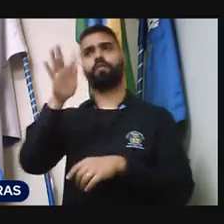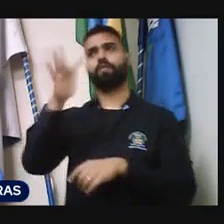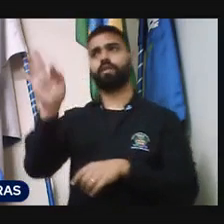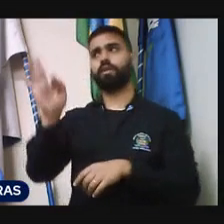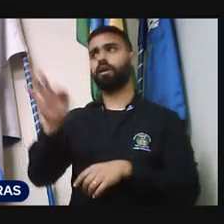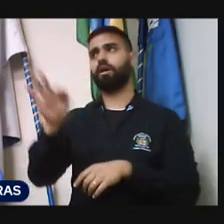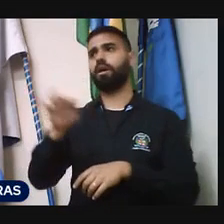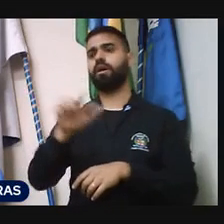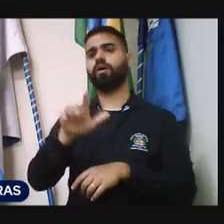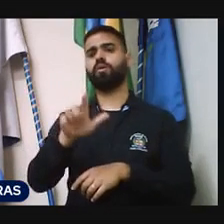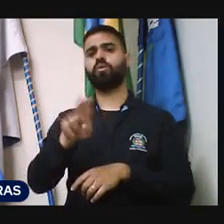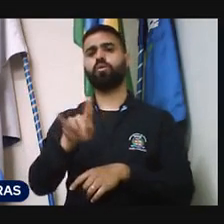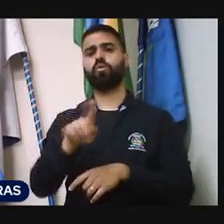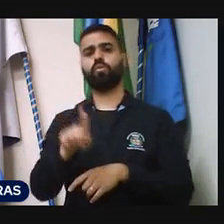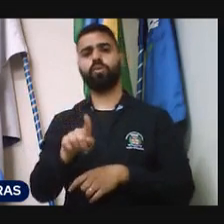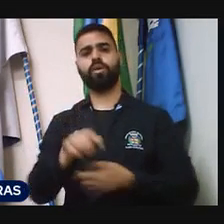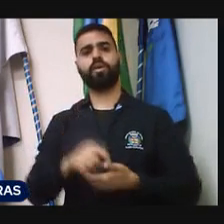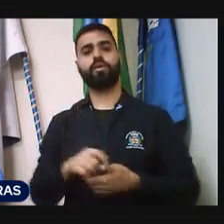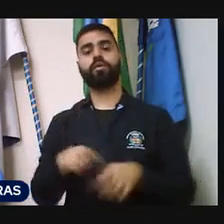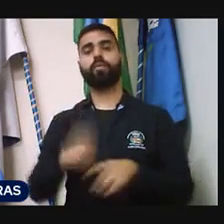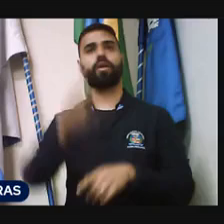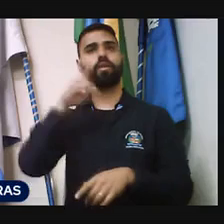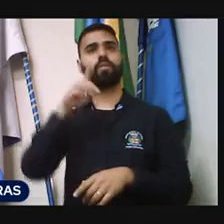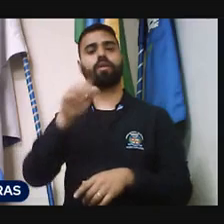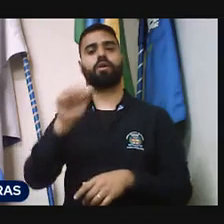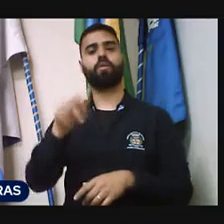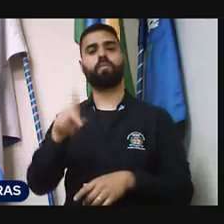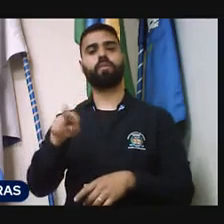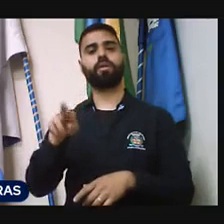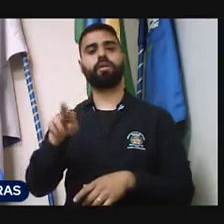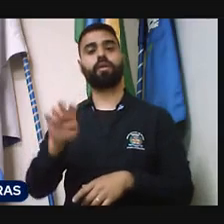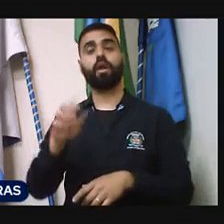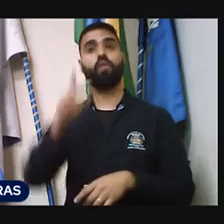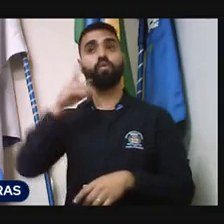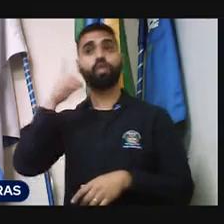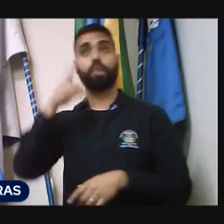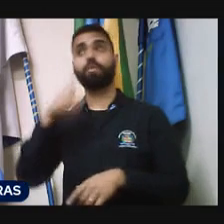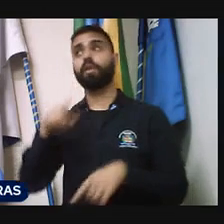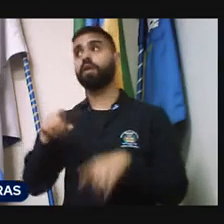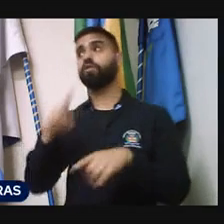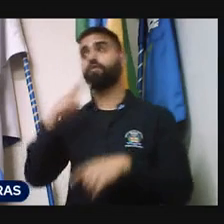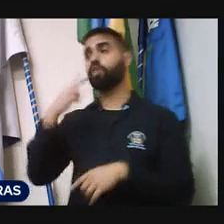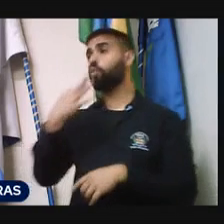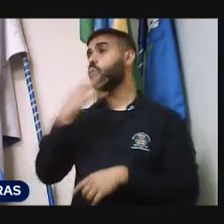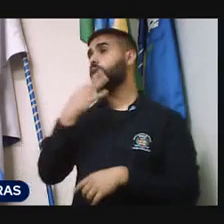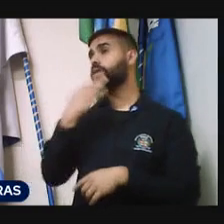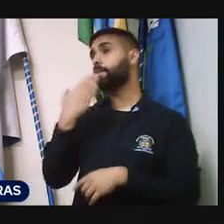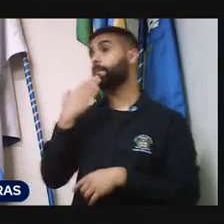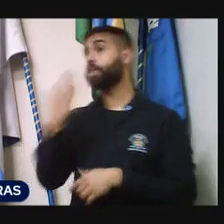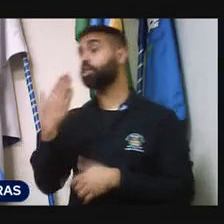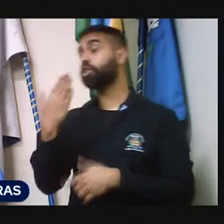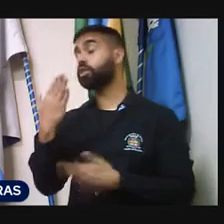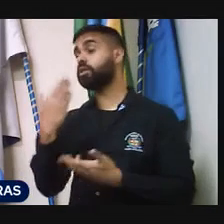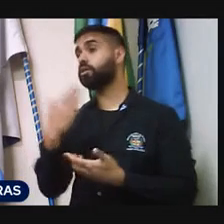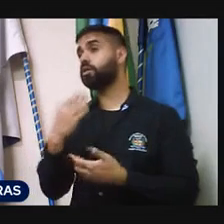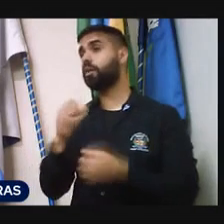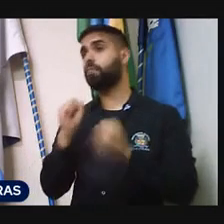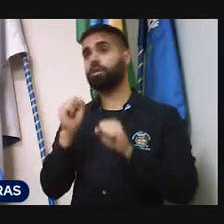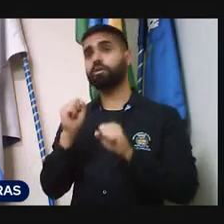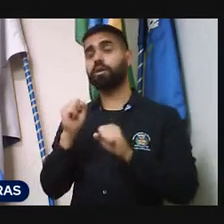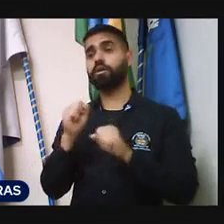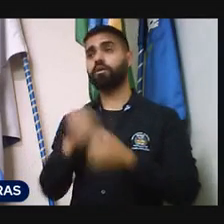dr Luiz Antonio deputado estadual André os deputados que os vereadores conhecem que pedir para manter